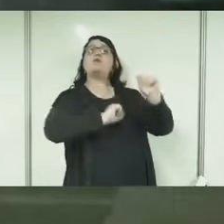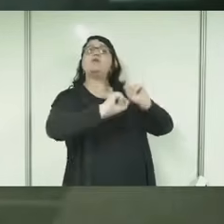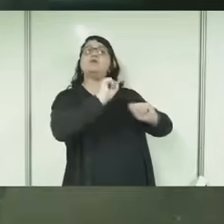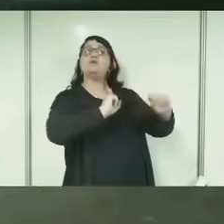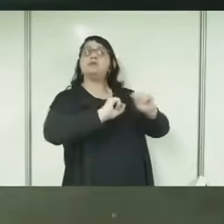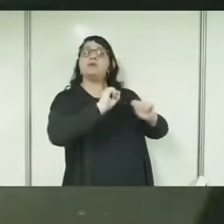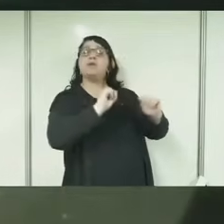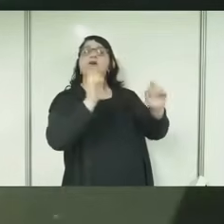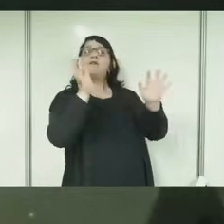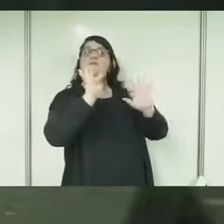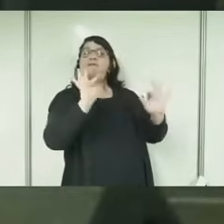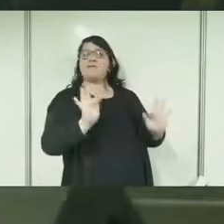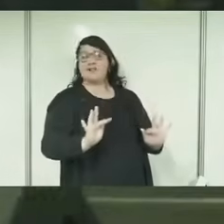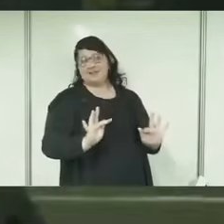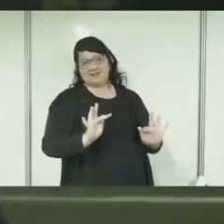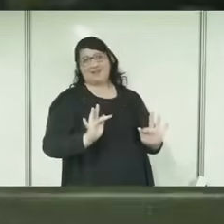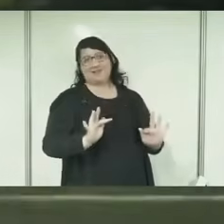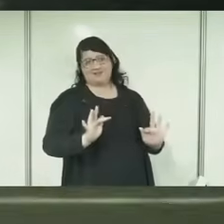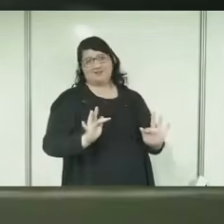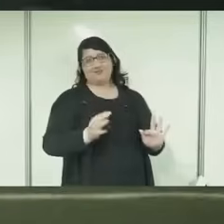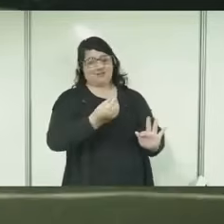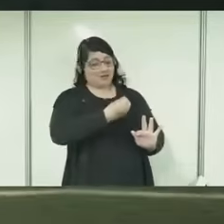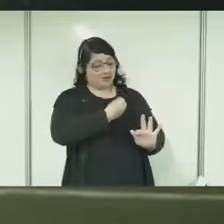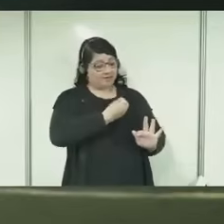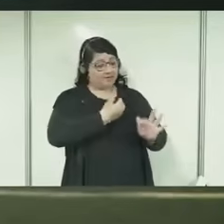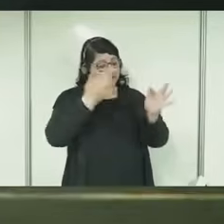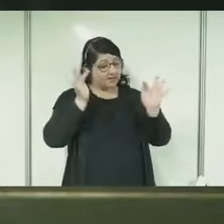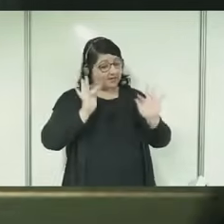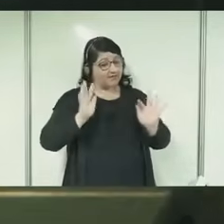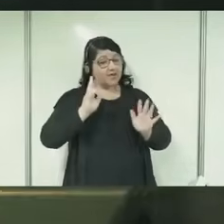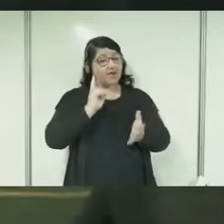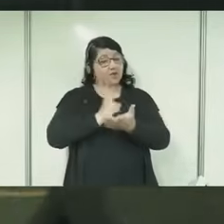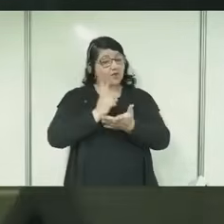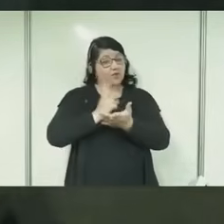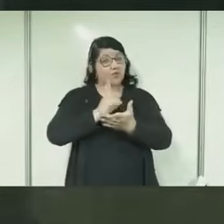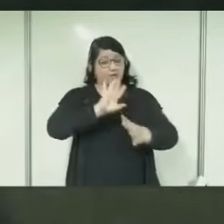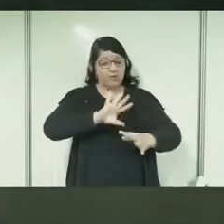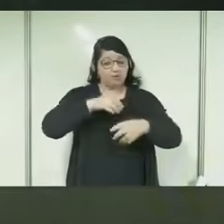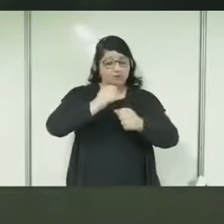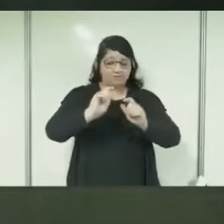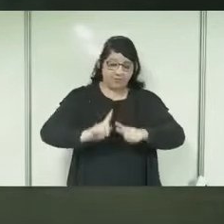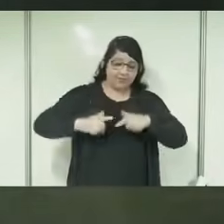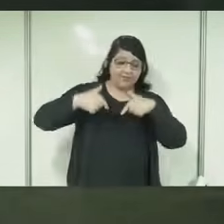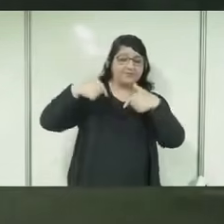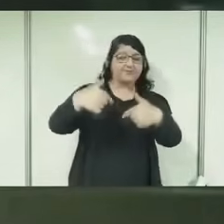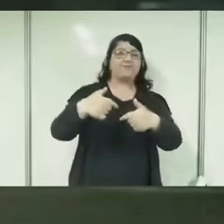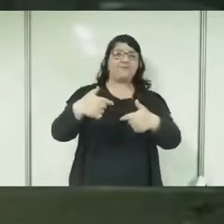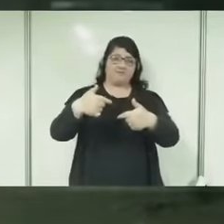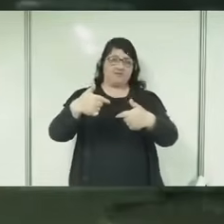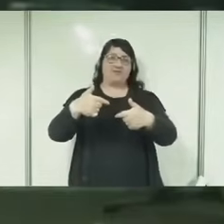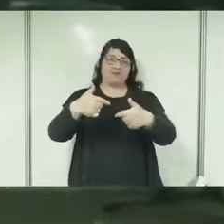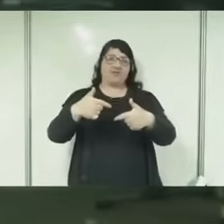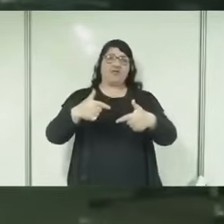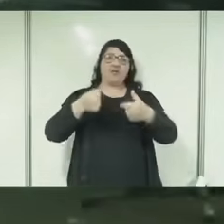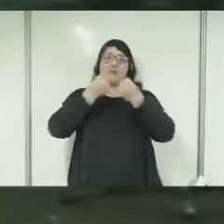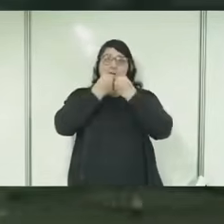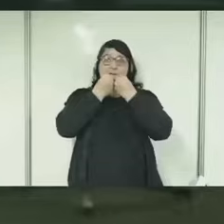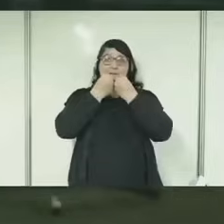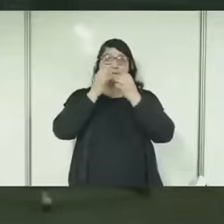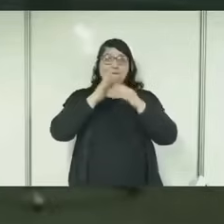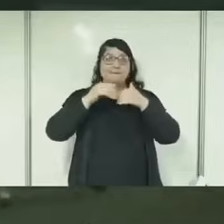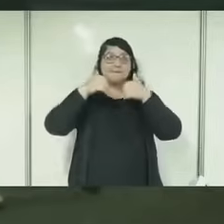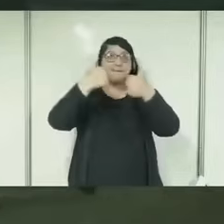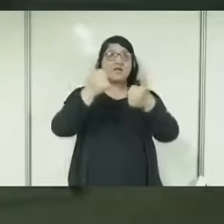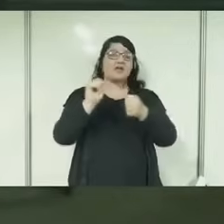mas continue sonhando, continue lutando, continue trabalhando e dando o melhor, que a vida nos devolve